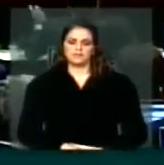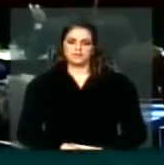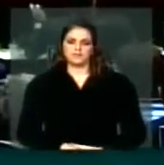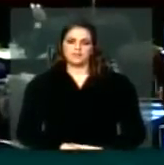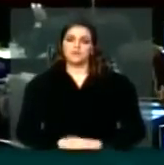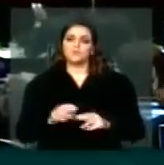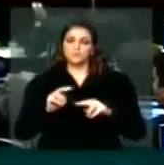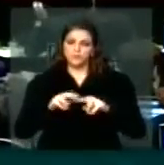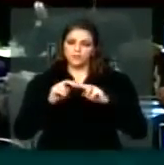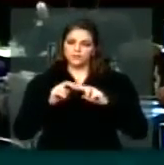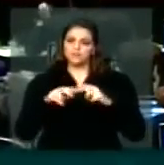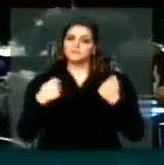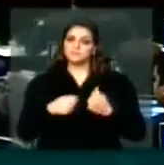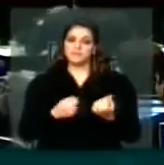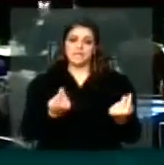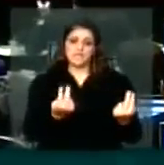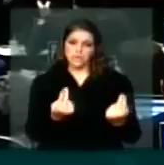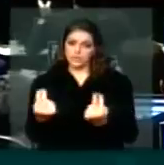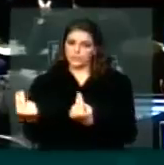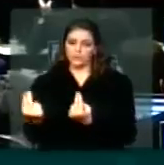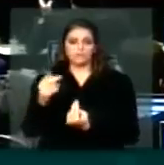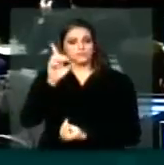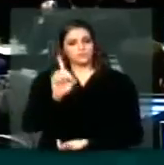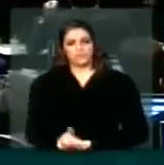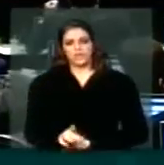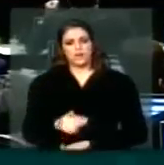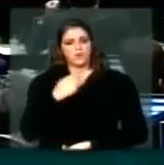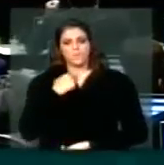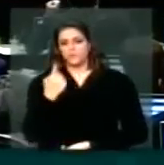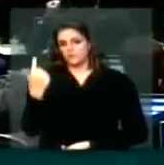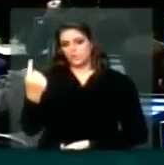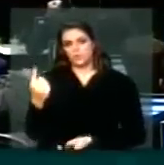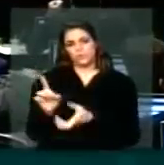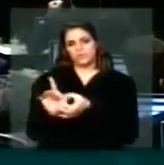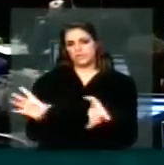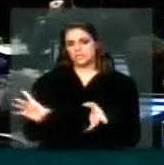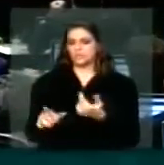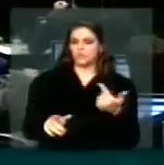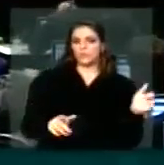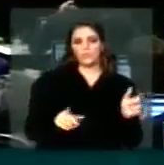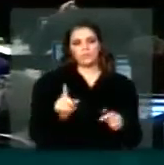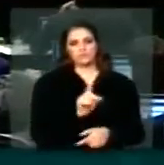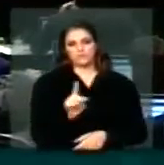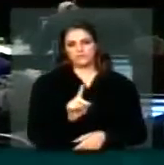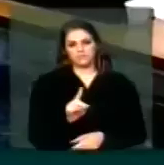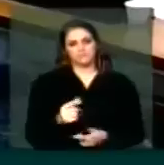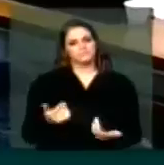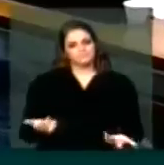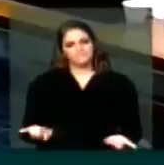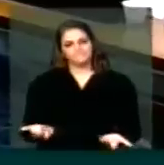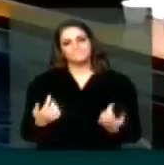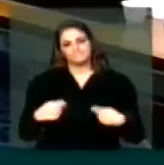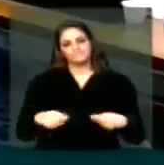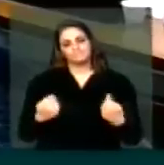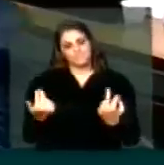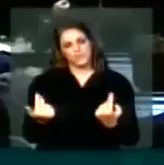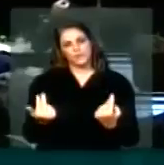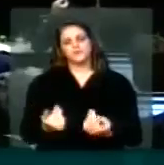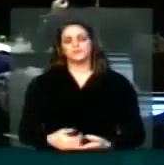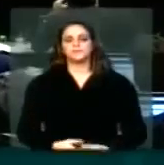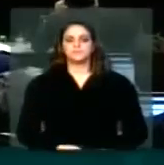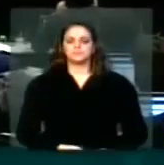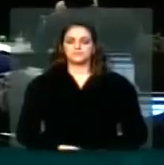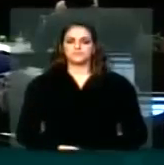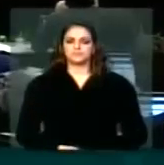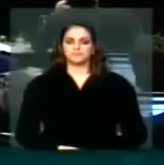E essa... Presidente, acolho a ponderação. Minha inscrição como líder do PMDB após o deputado Carlos Sampaio. Senhor